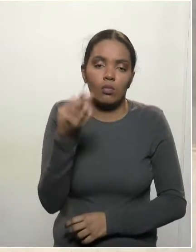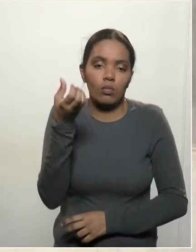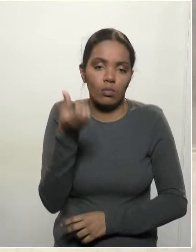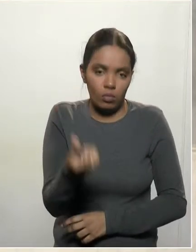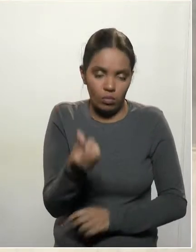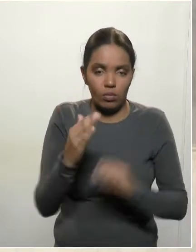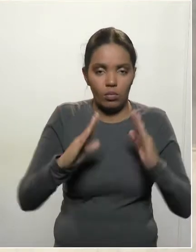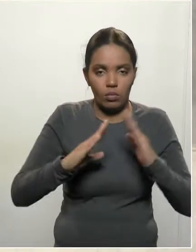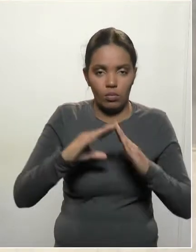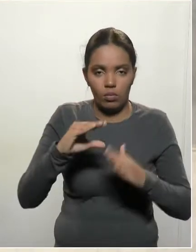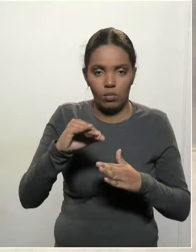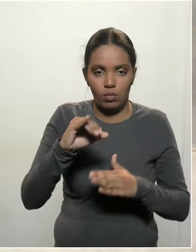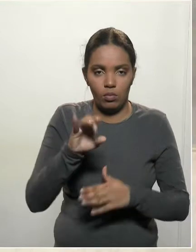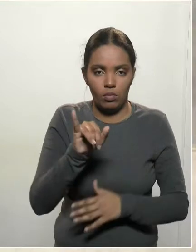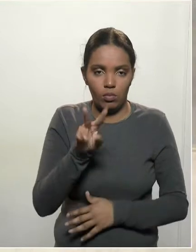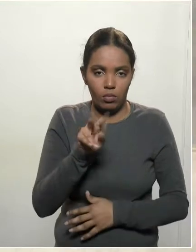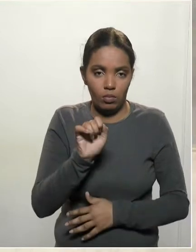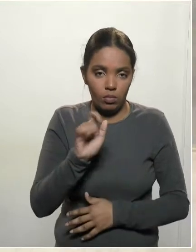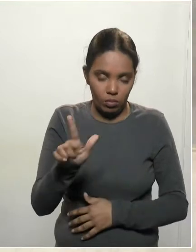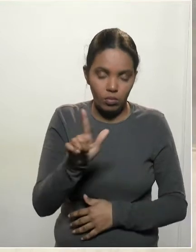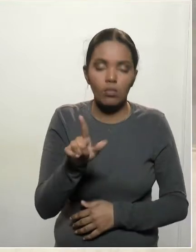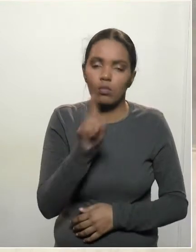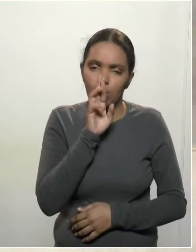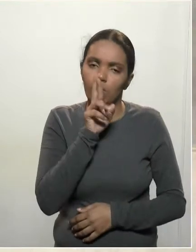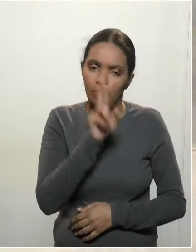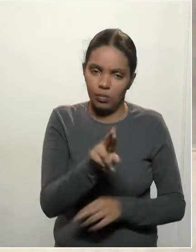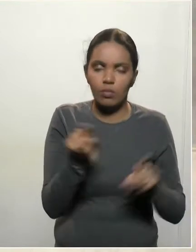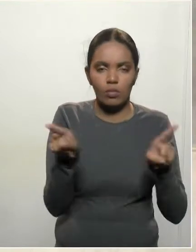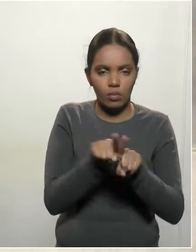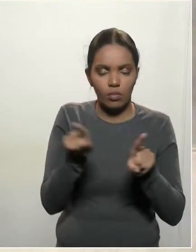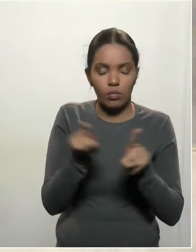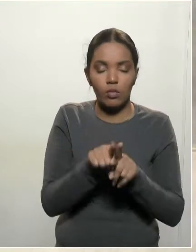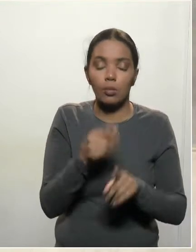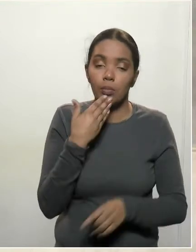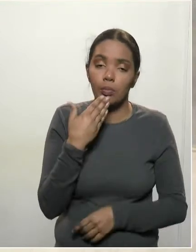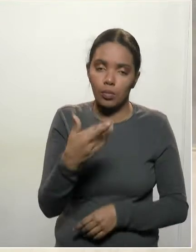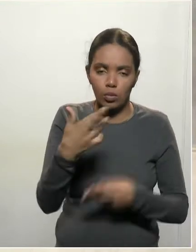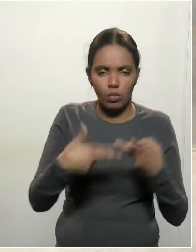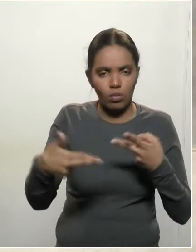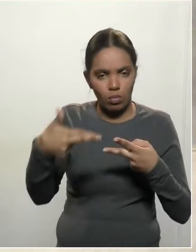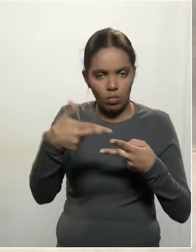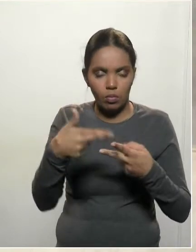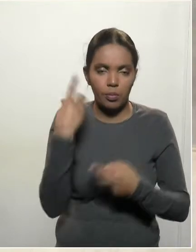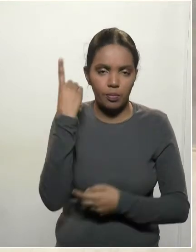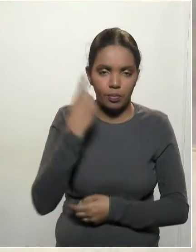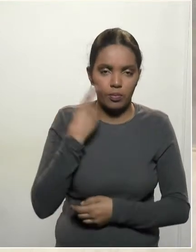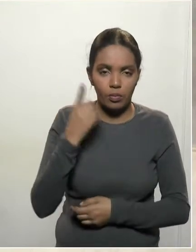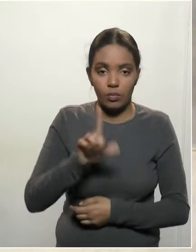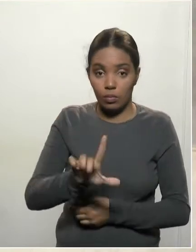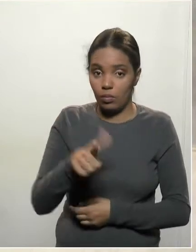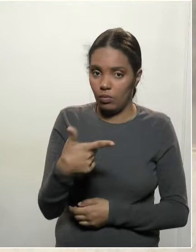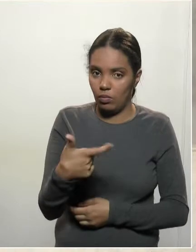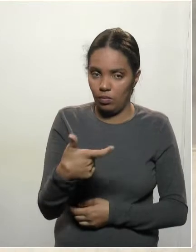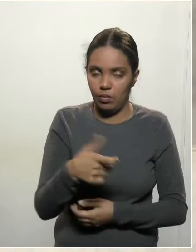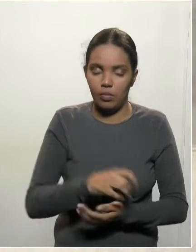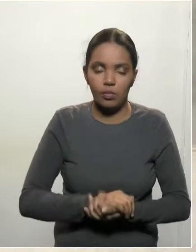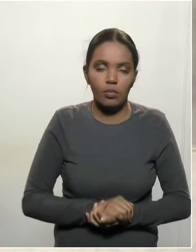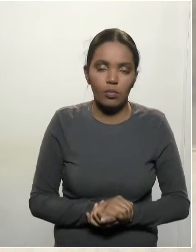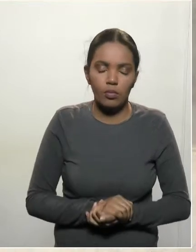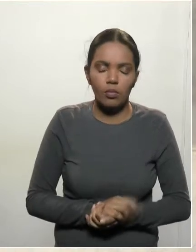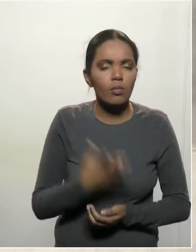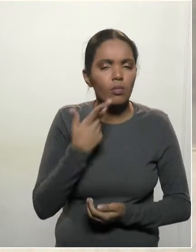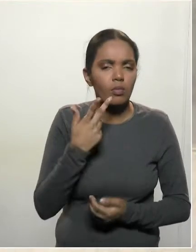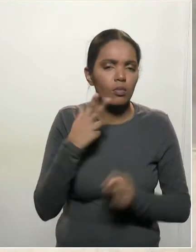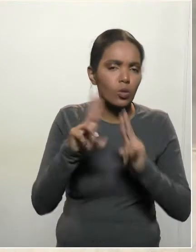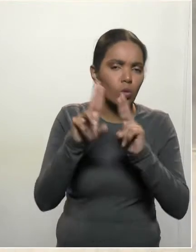1936/2020 da Casa Civil, encaminhando também uma resposta a um requerimento de autoria do deputado Luiz Fernando Guerra,